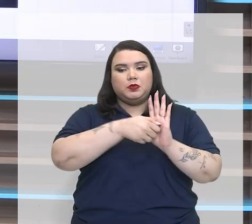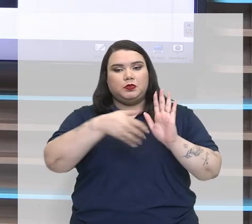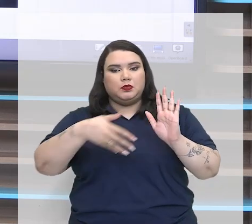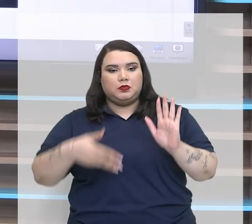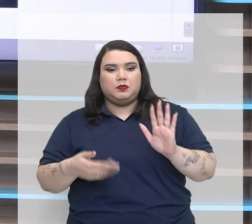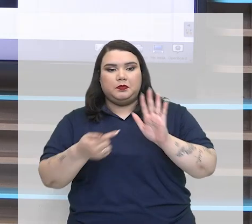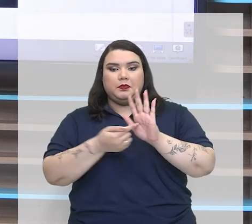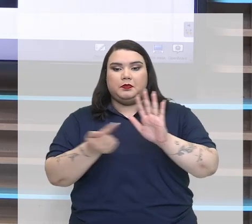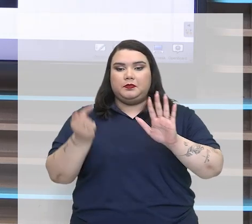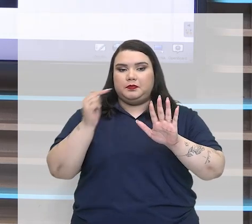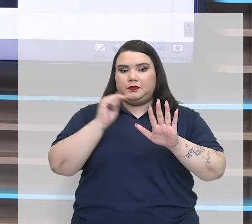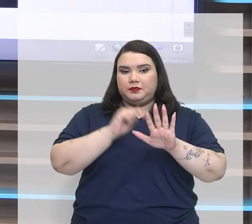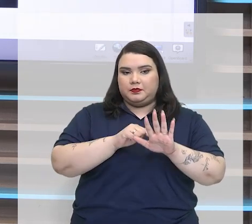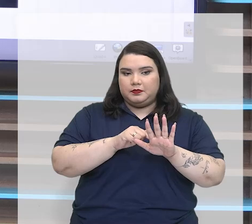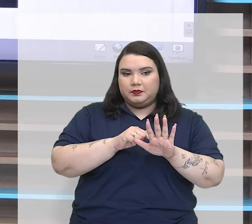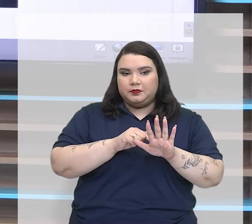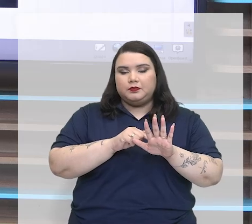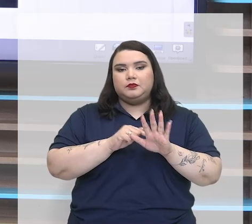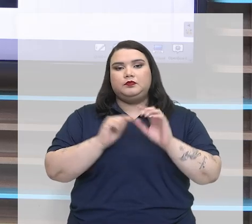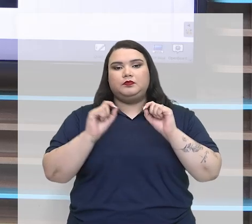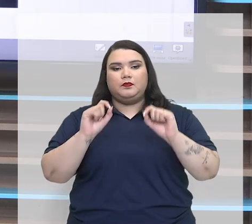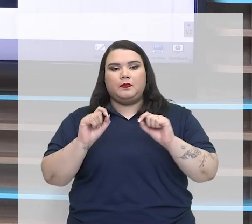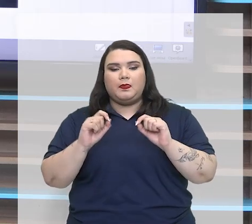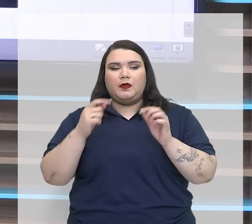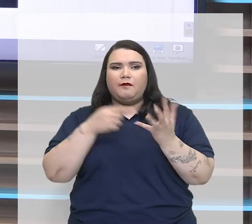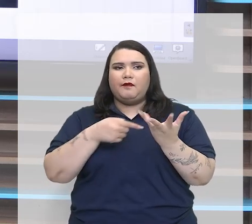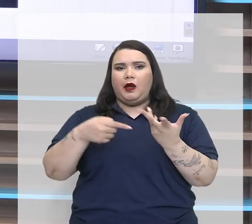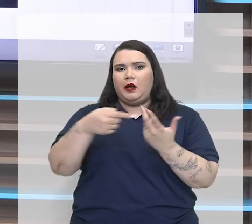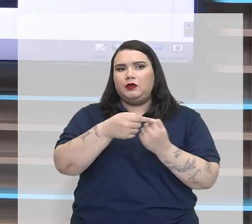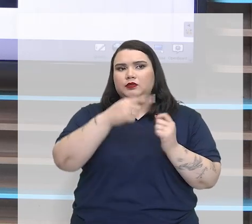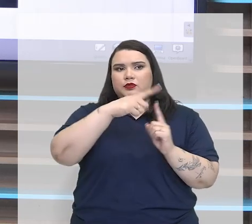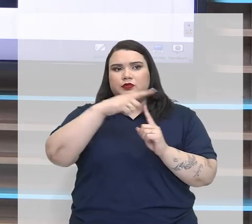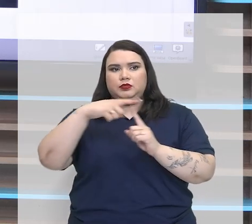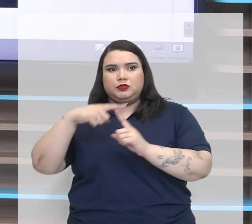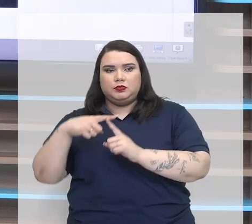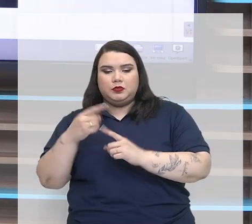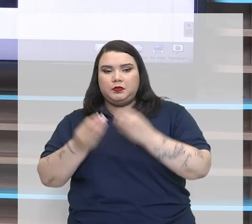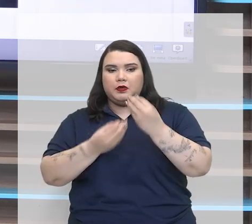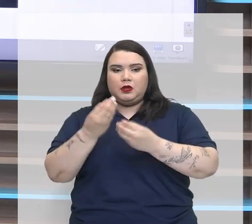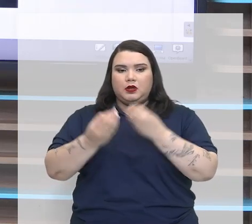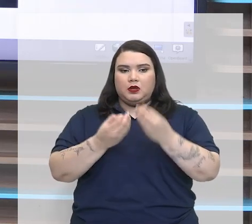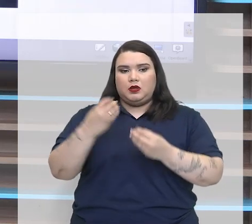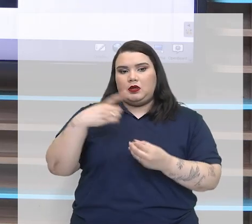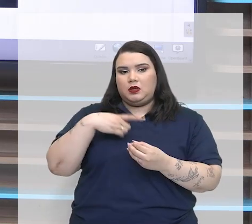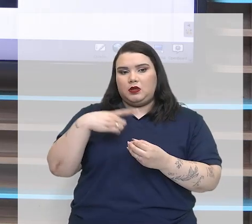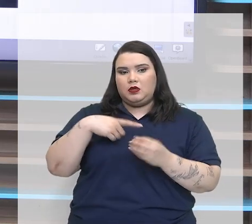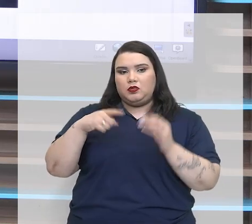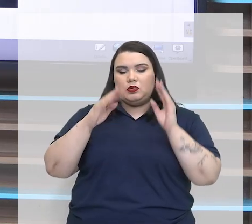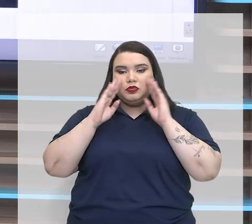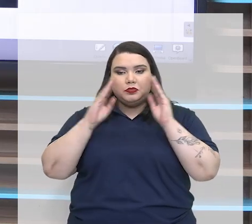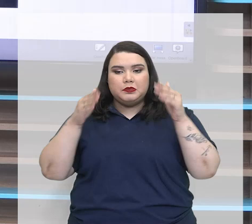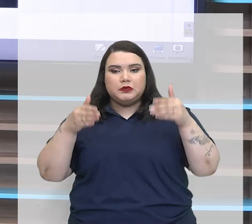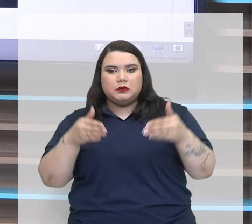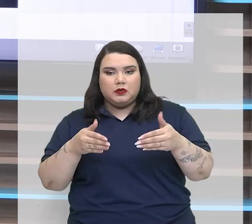linguagem, a metáfora, né? a aliteração, a assonância, para dar, né, esse tom especial